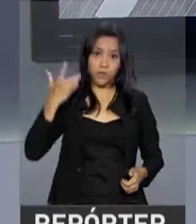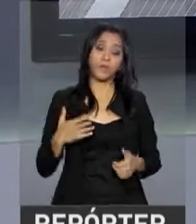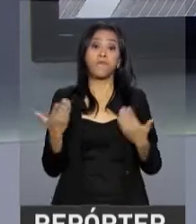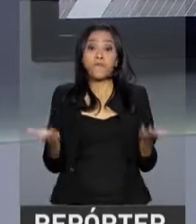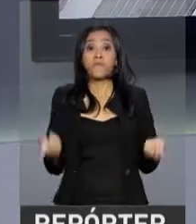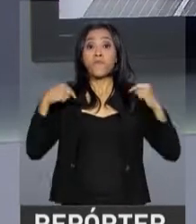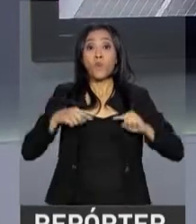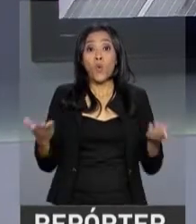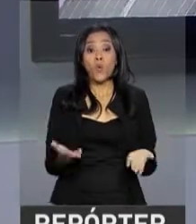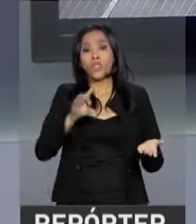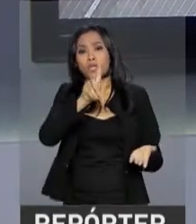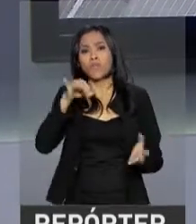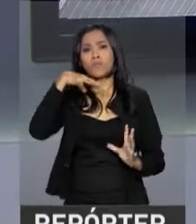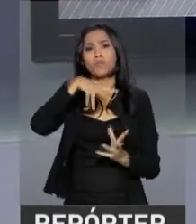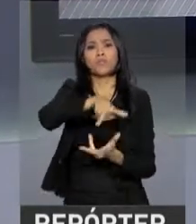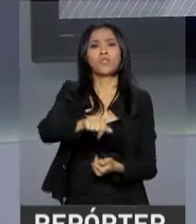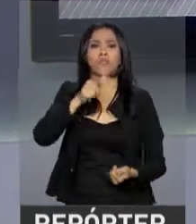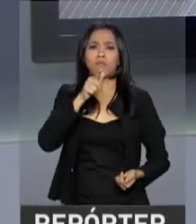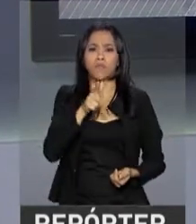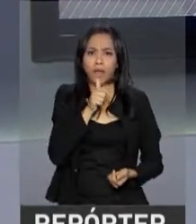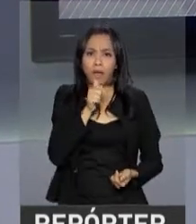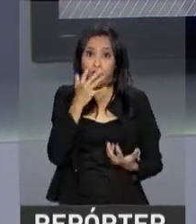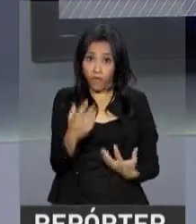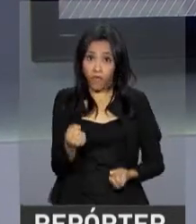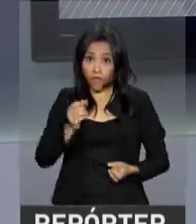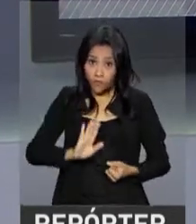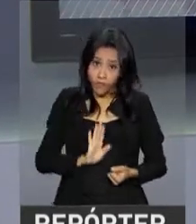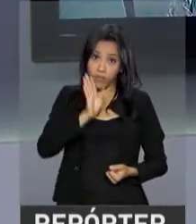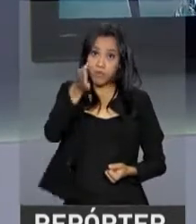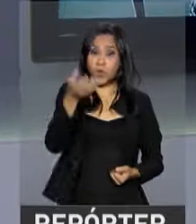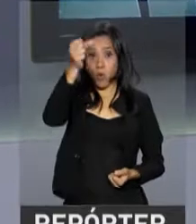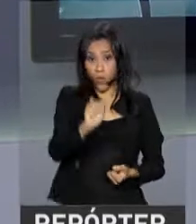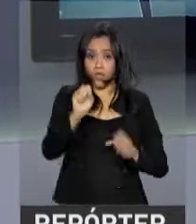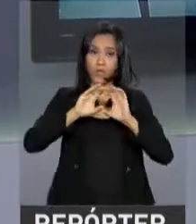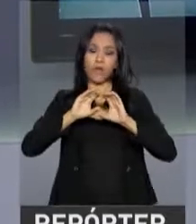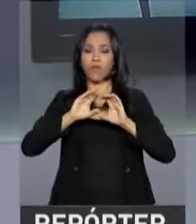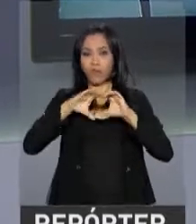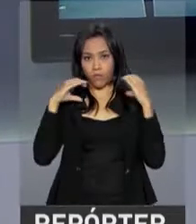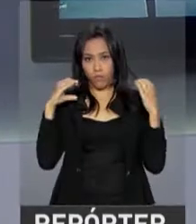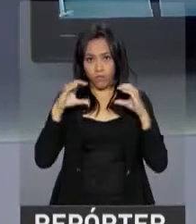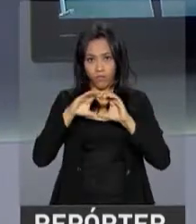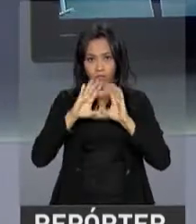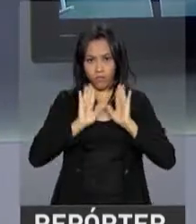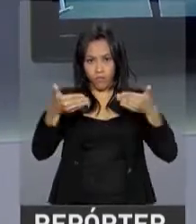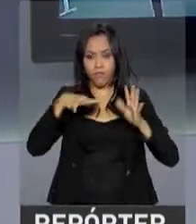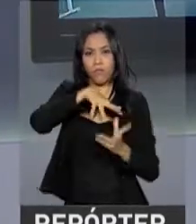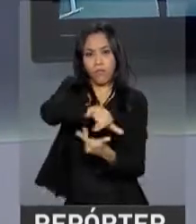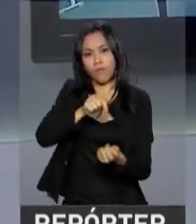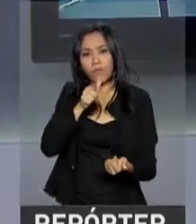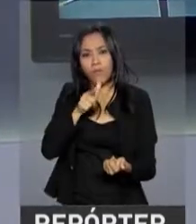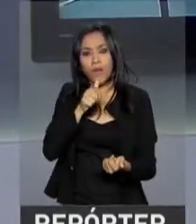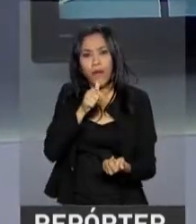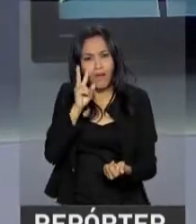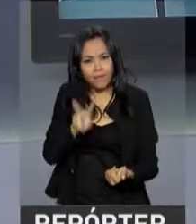Dia Mundial da Água. Nós vamos agora até um dos espaços montados no 8º Fórum Mundial da Água conversar com a repórter Carla Vatier.